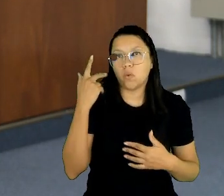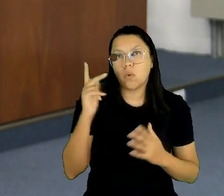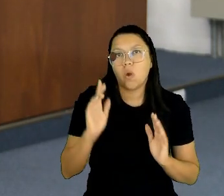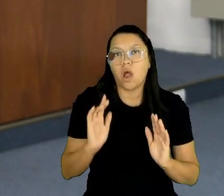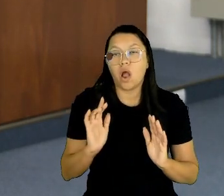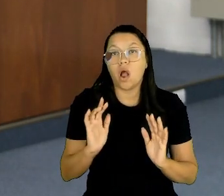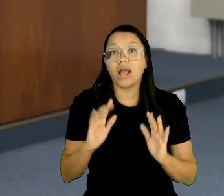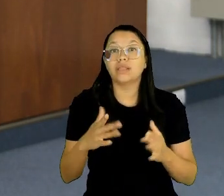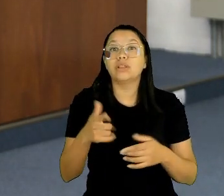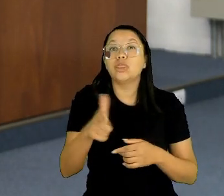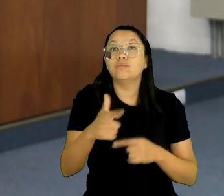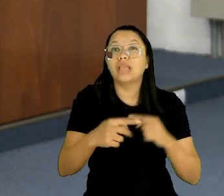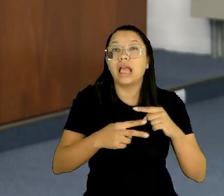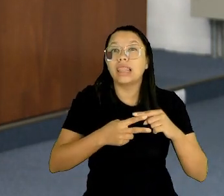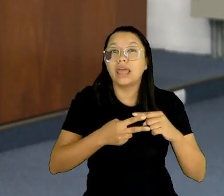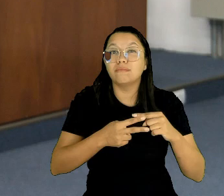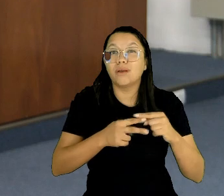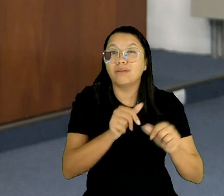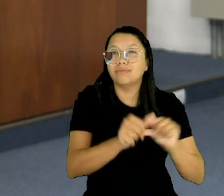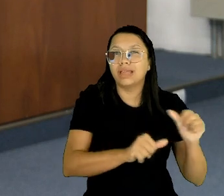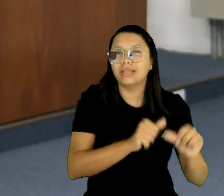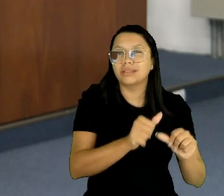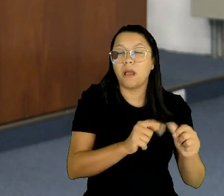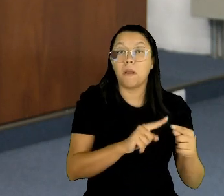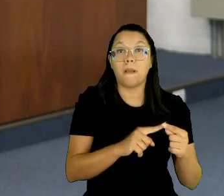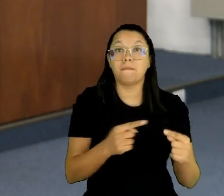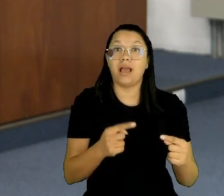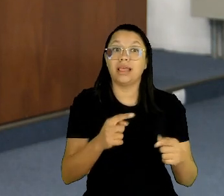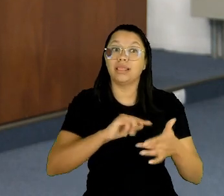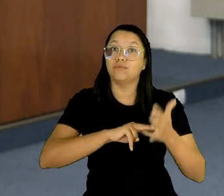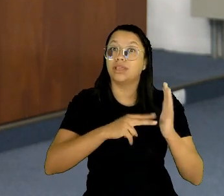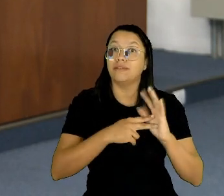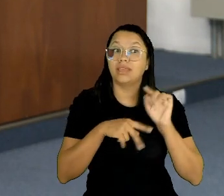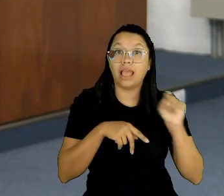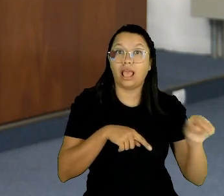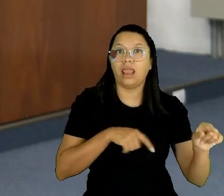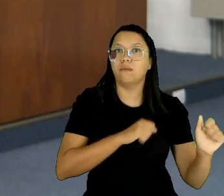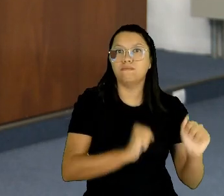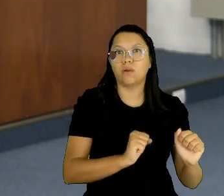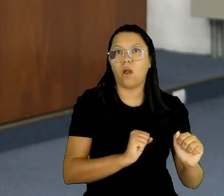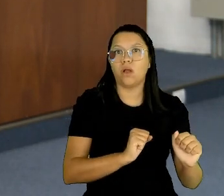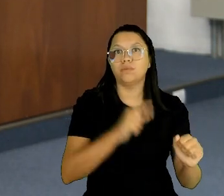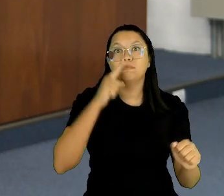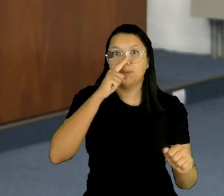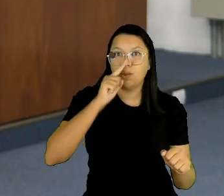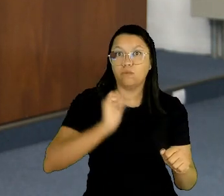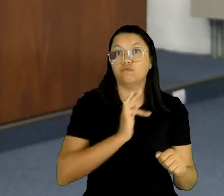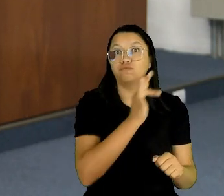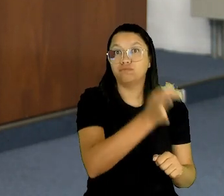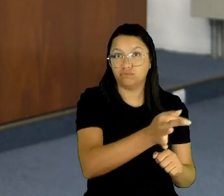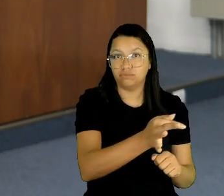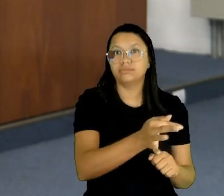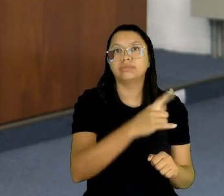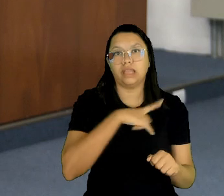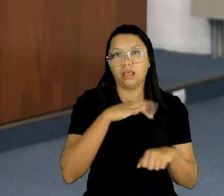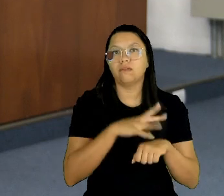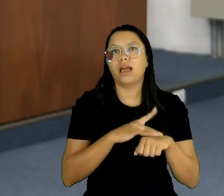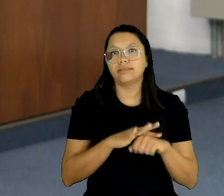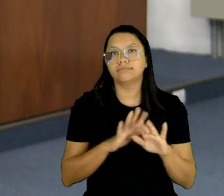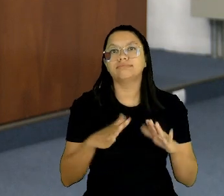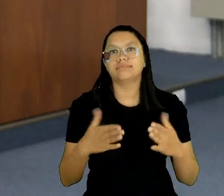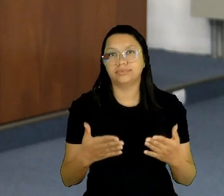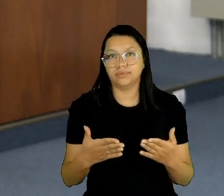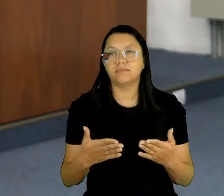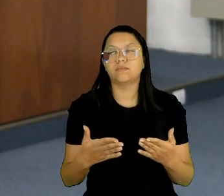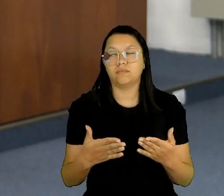ter nenhuma alteração laboratorial não quer dizer que esse excesso de peso não vai evoluir para um risco no futuro. Isso